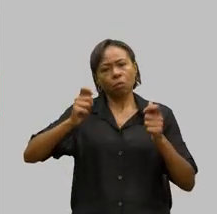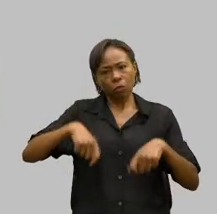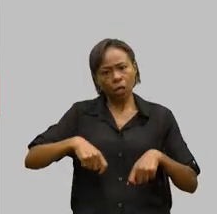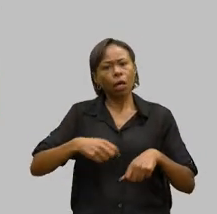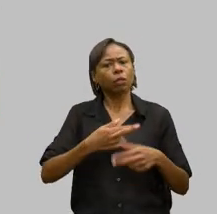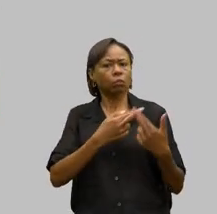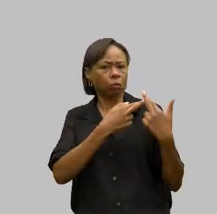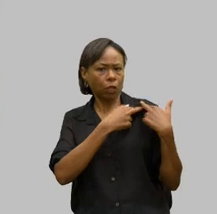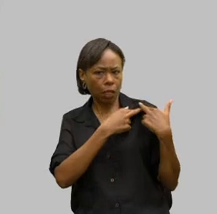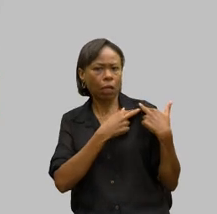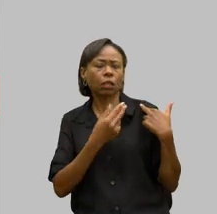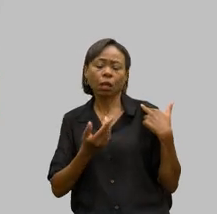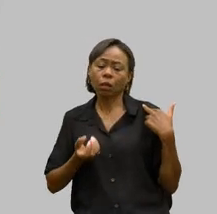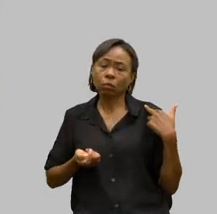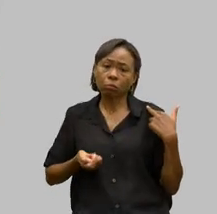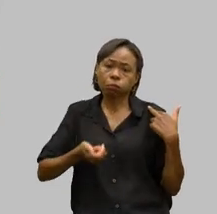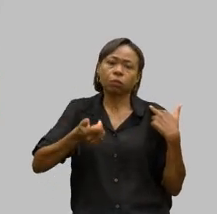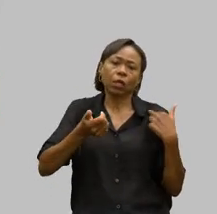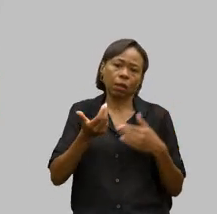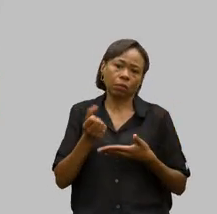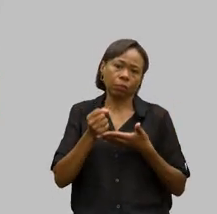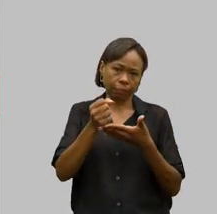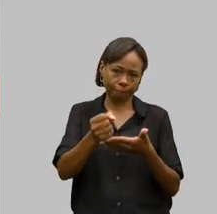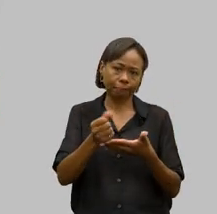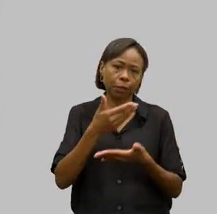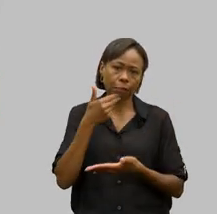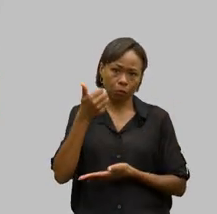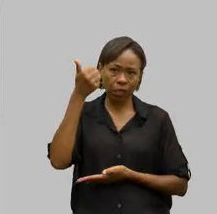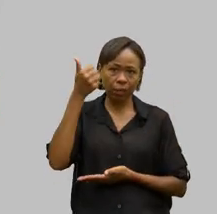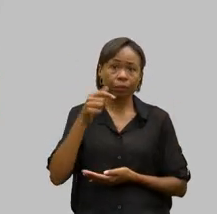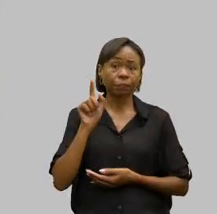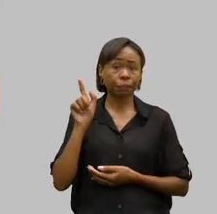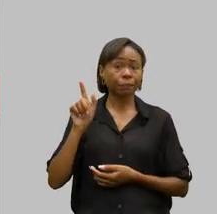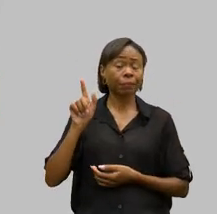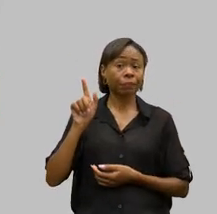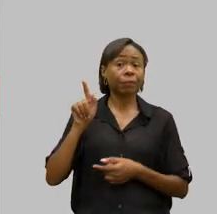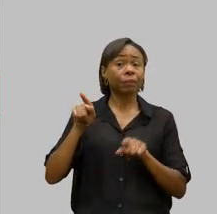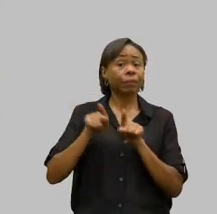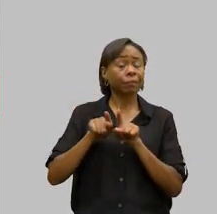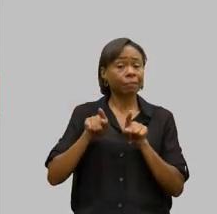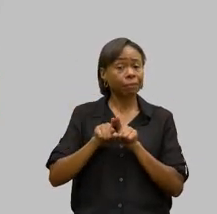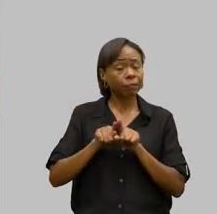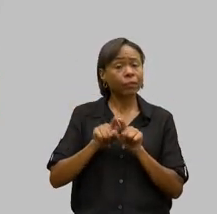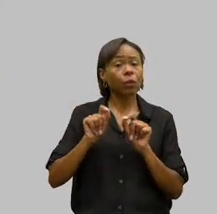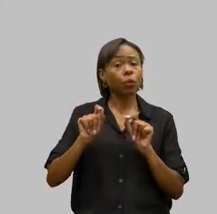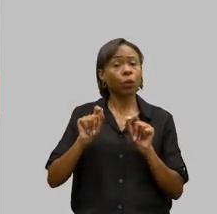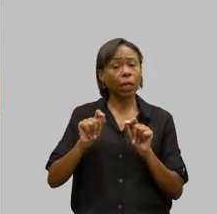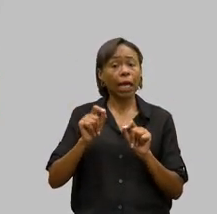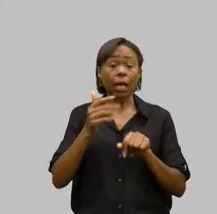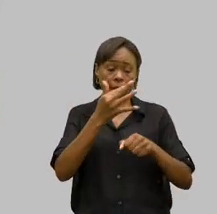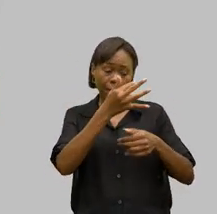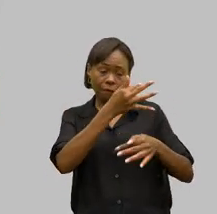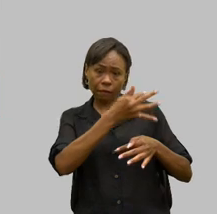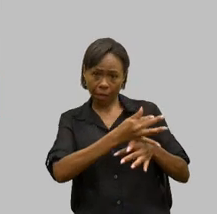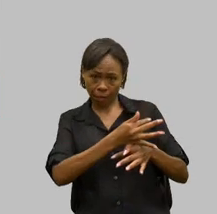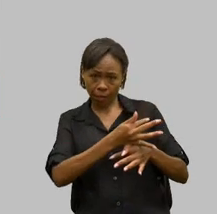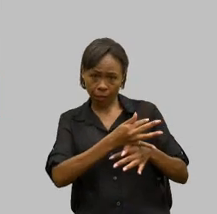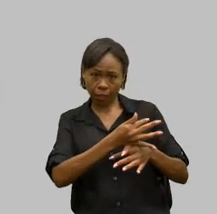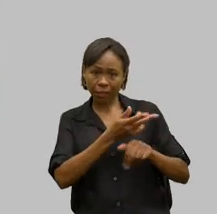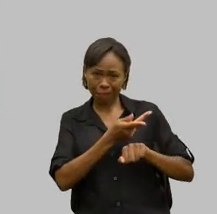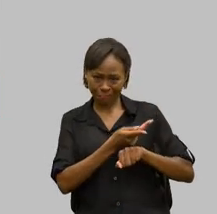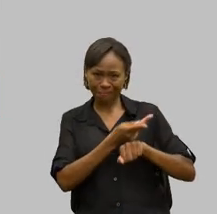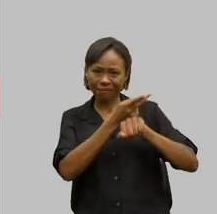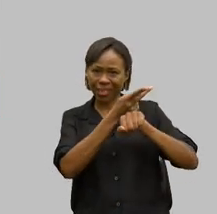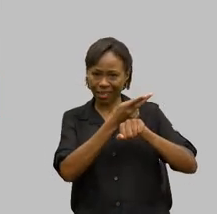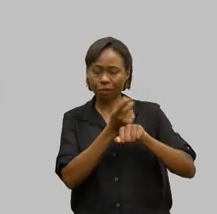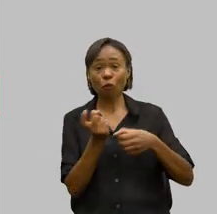dos seus limites, fazer da melhor forma possível. Nesse slide eu quero aqui ainda destacar que além das férias-prêmios que a gente tem, retomou